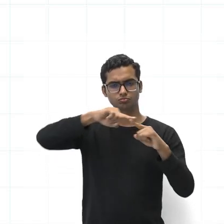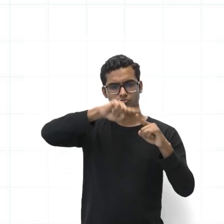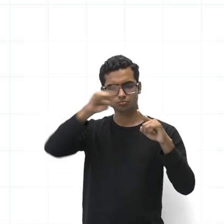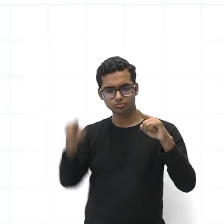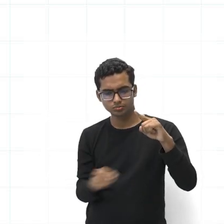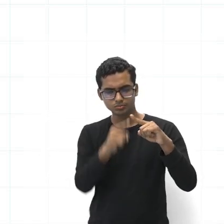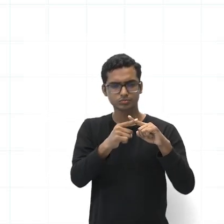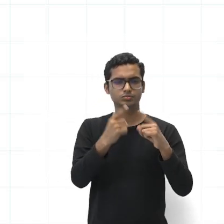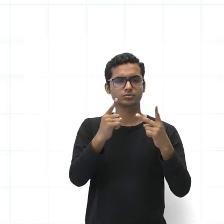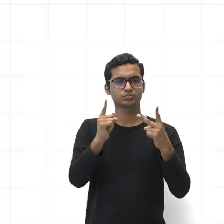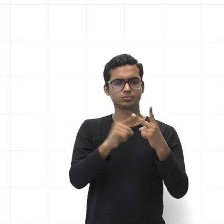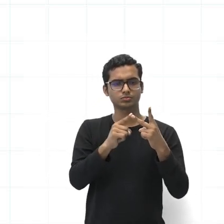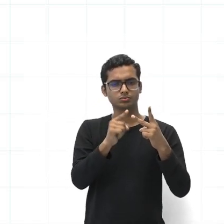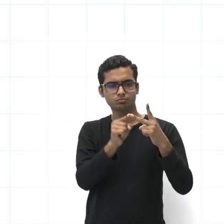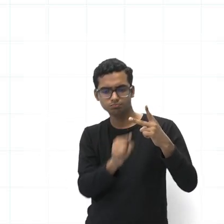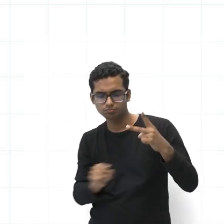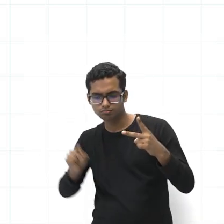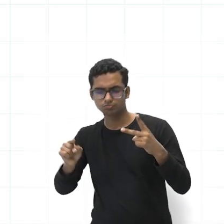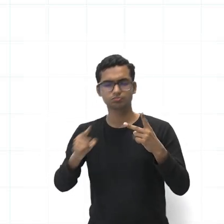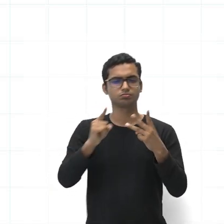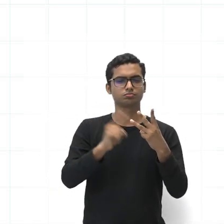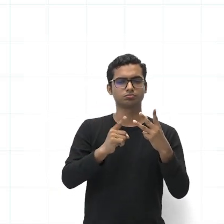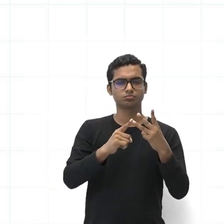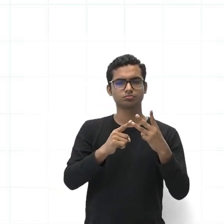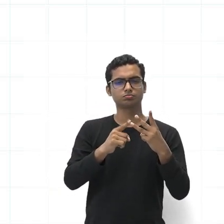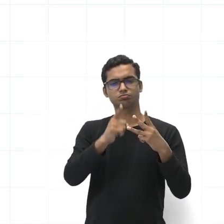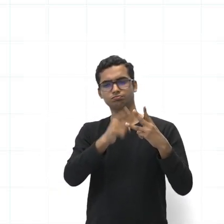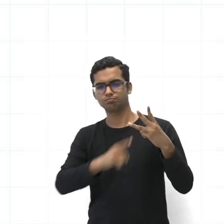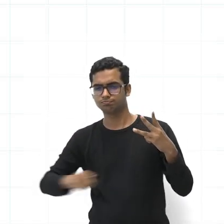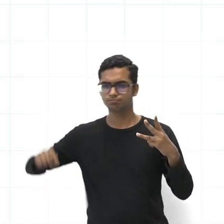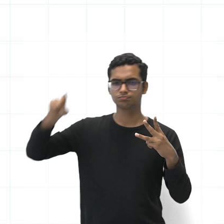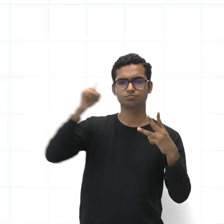abdução, adução, rotação e